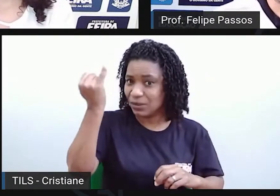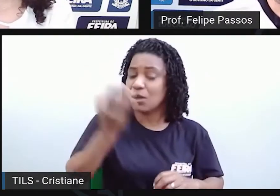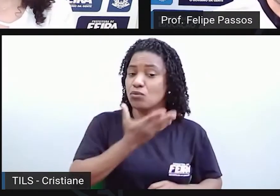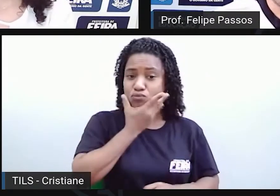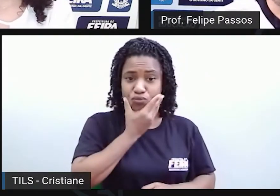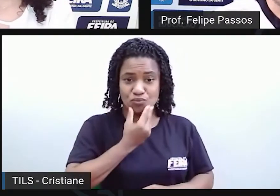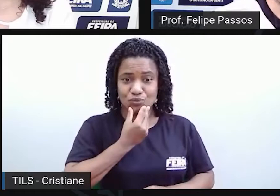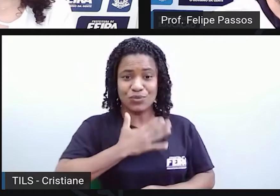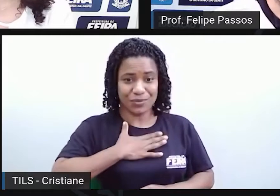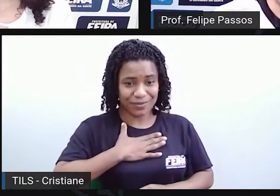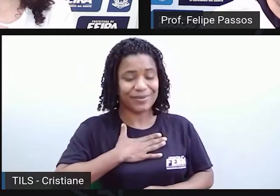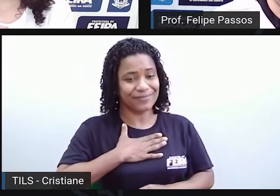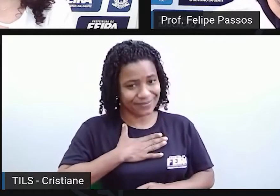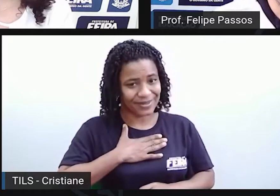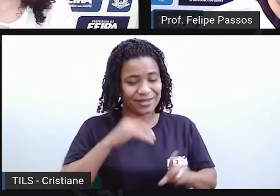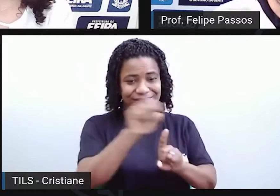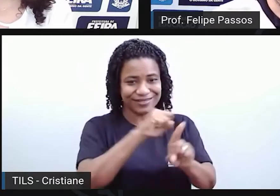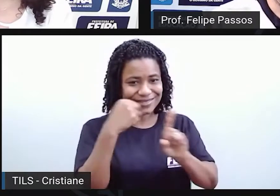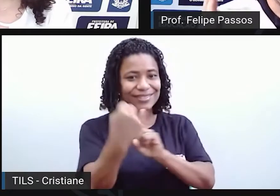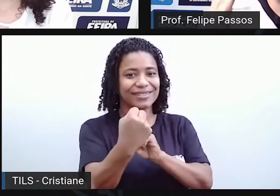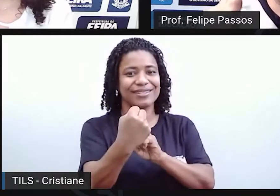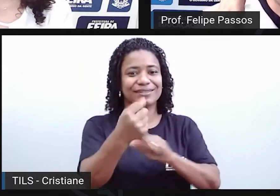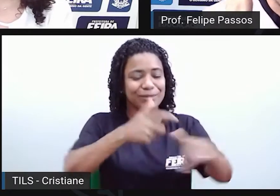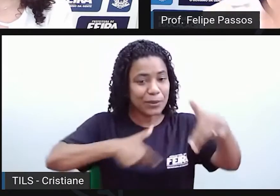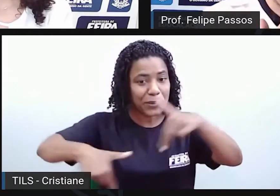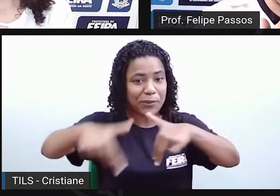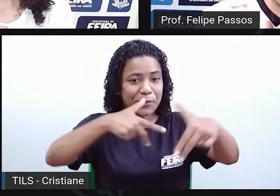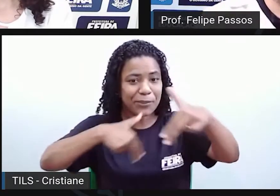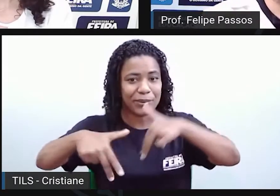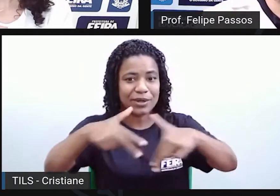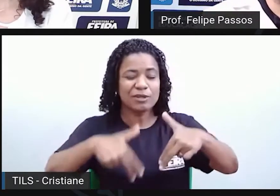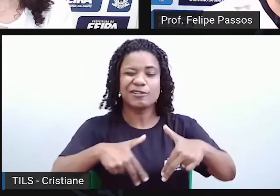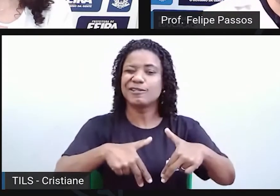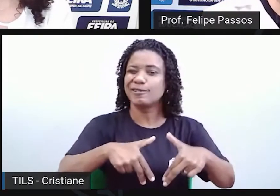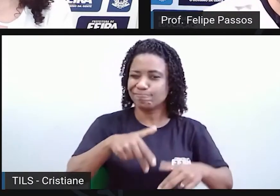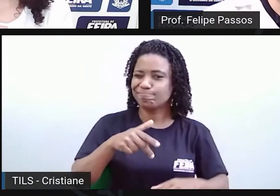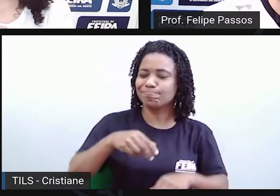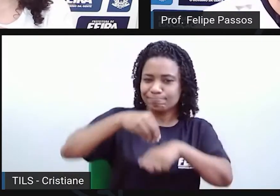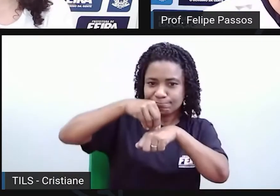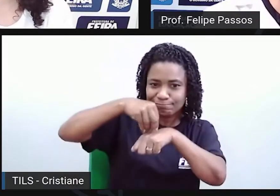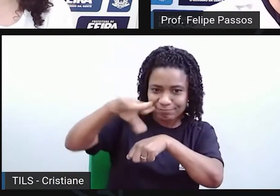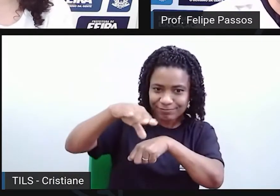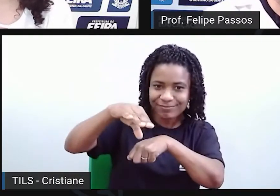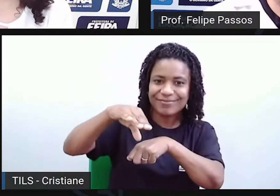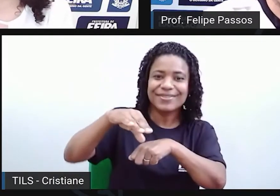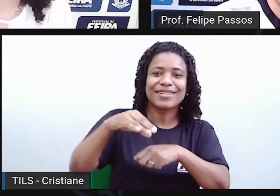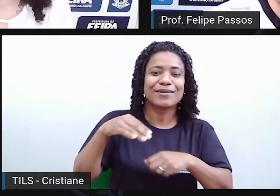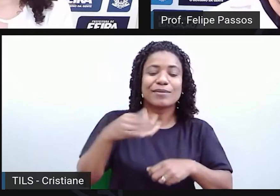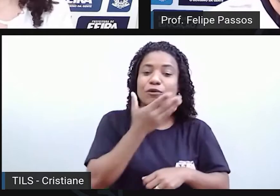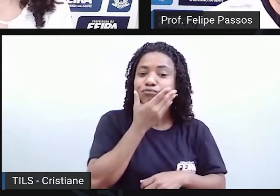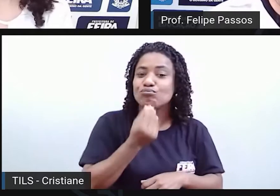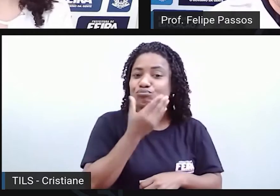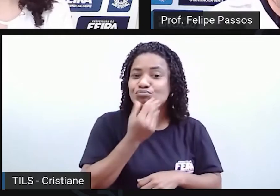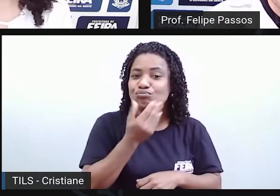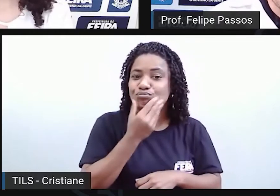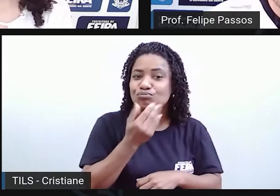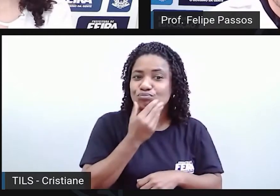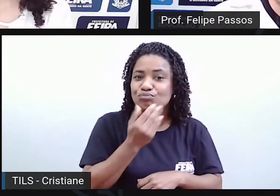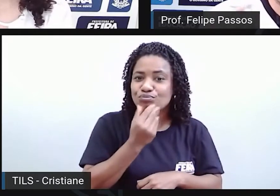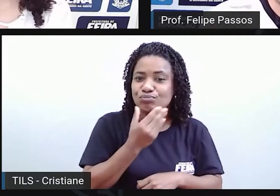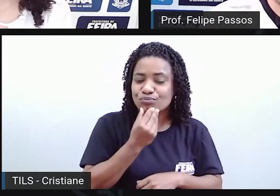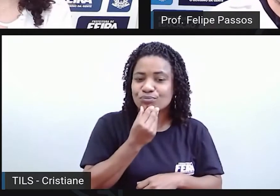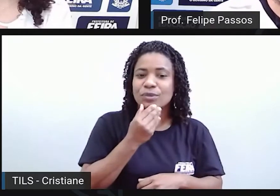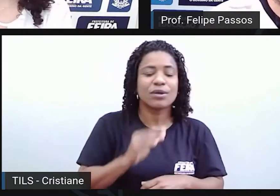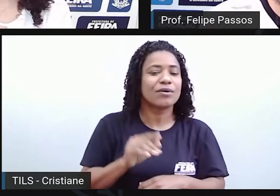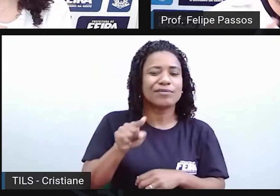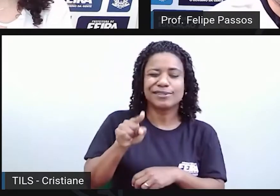né, fazendo parte da sociedade, queria que você desse um papo reto assim para os nossos alunos, para os nossos meninos. Qual é o papel que